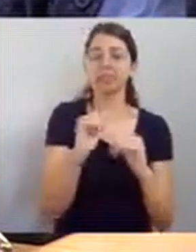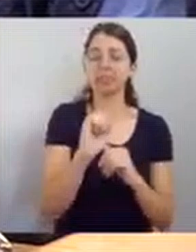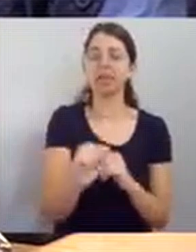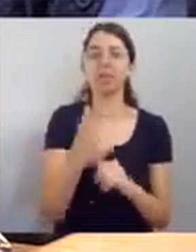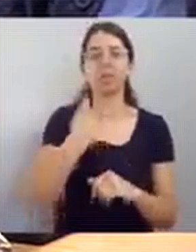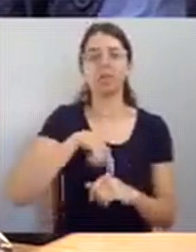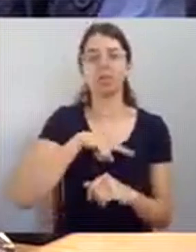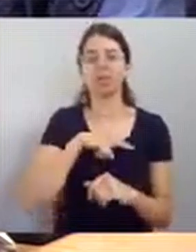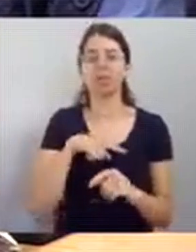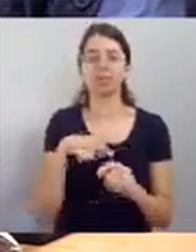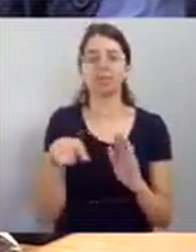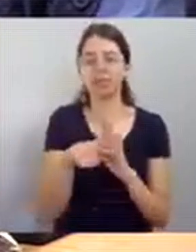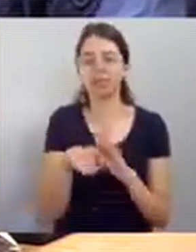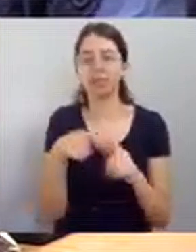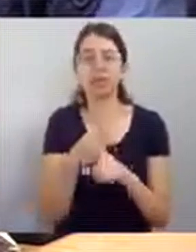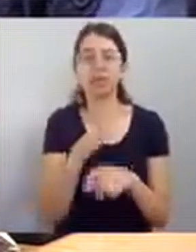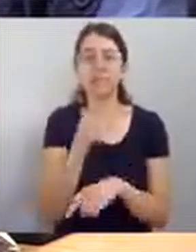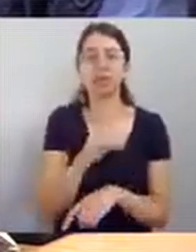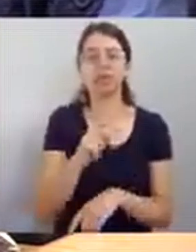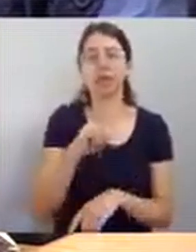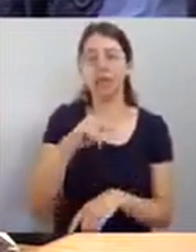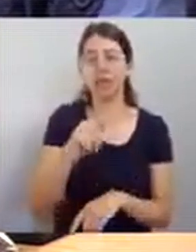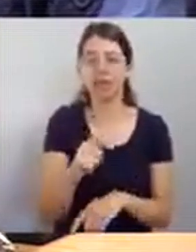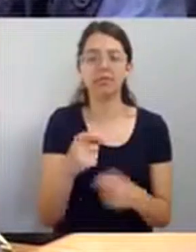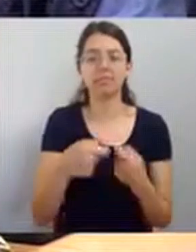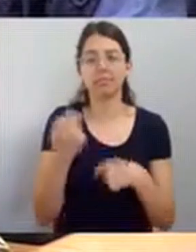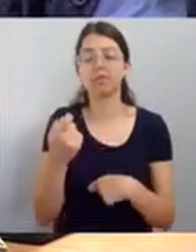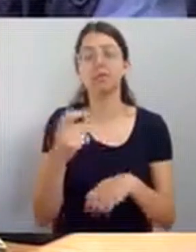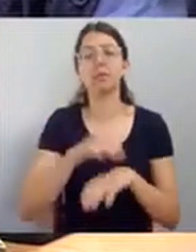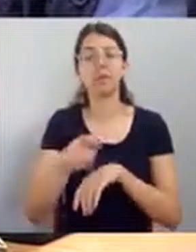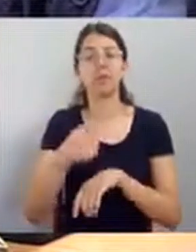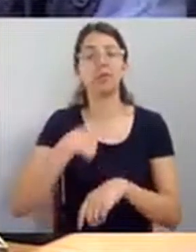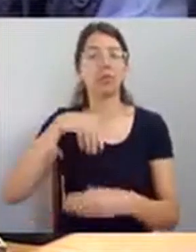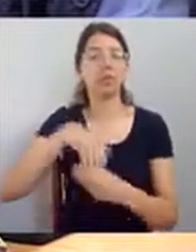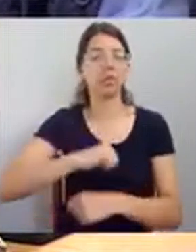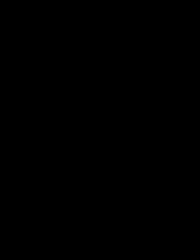ser aplicados ao Nós Alive. Por isso, votaremos contra. Muito obrigado.